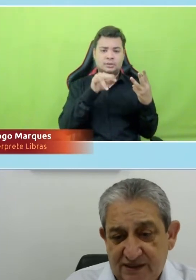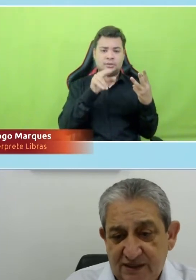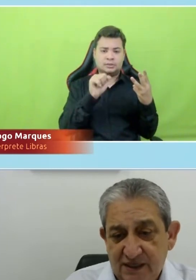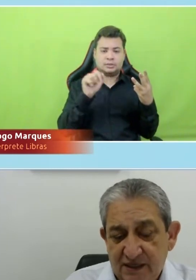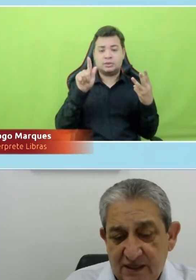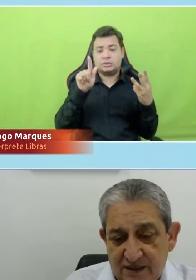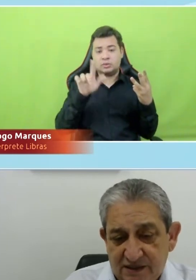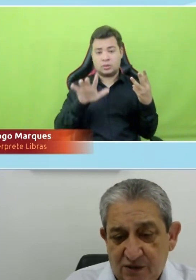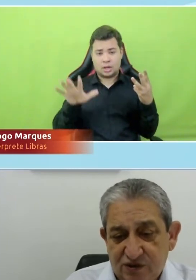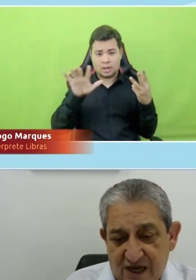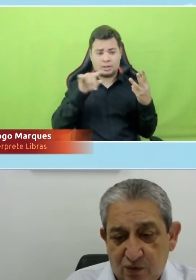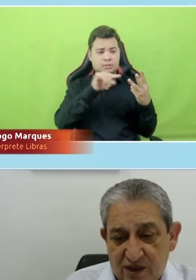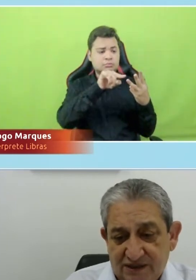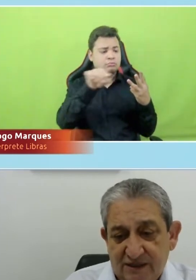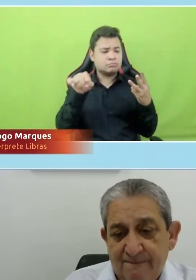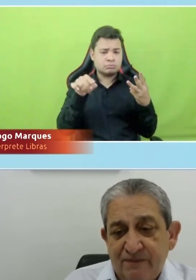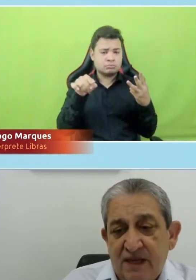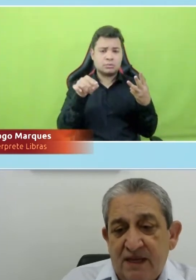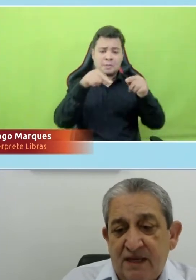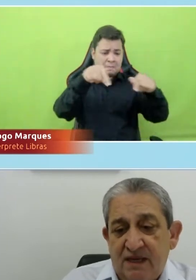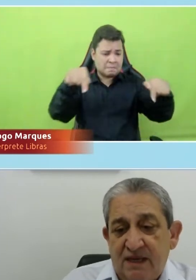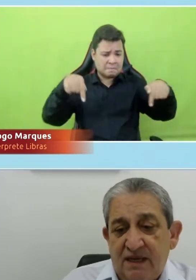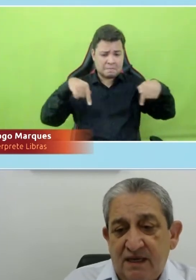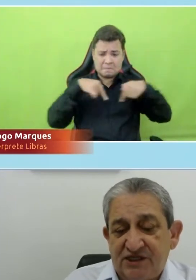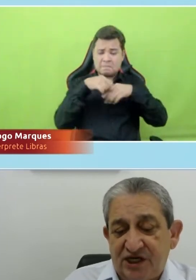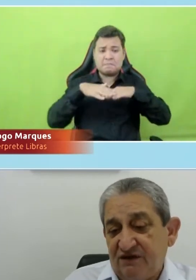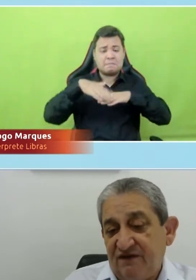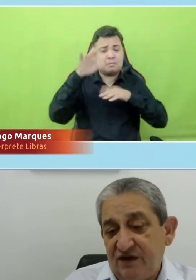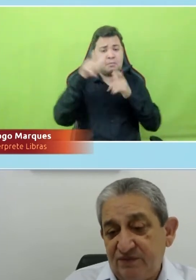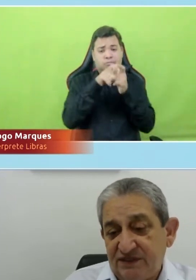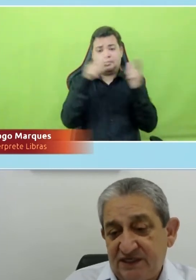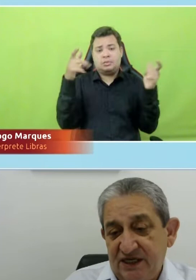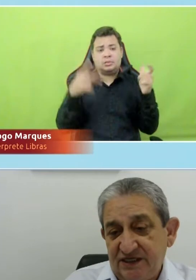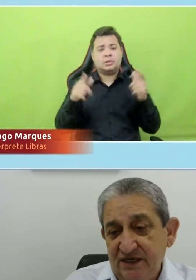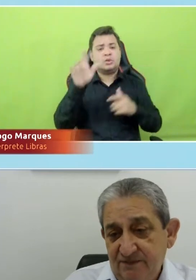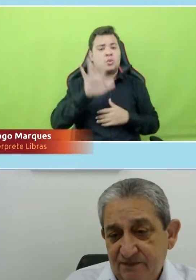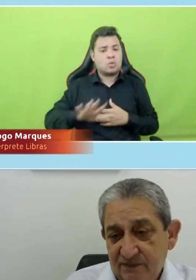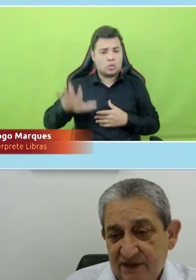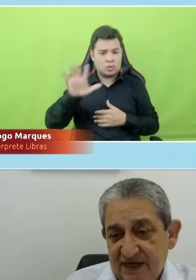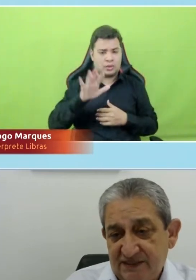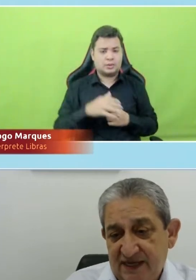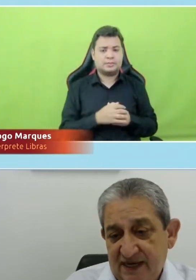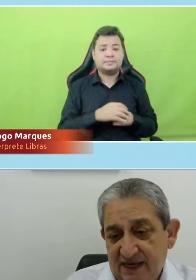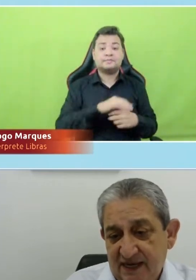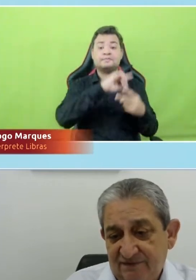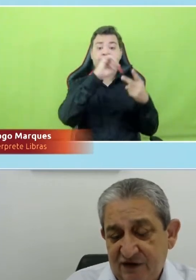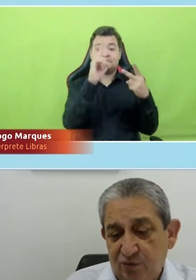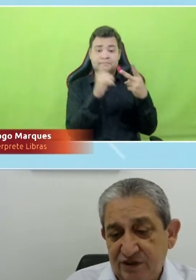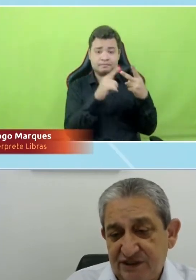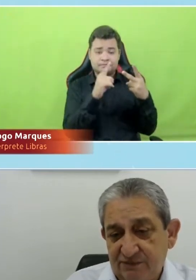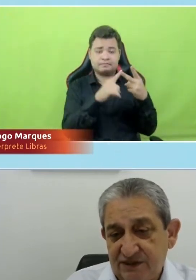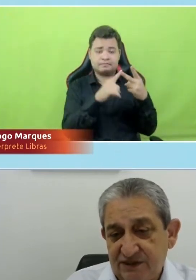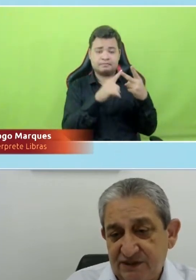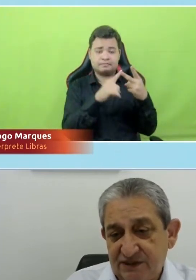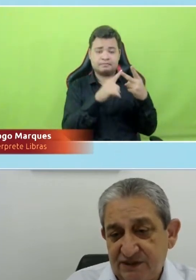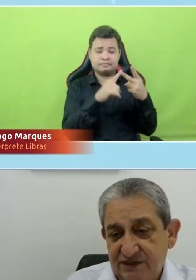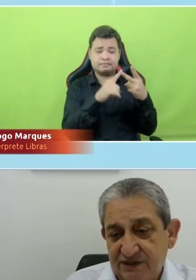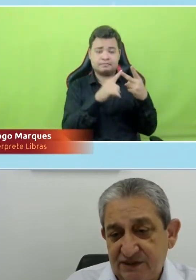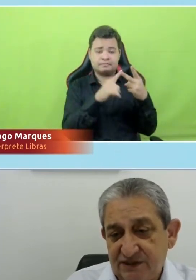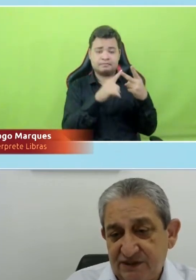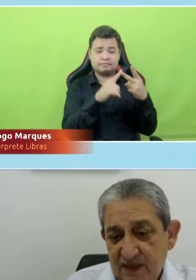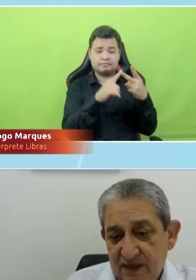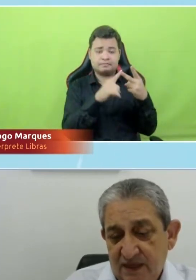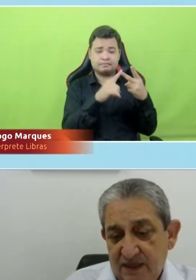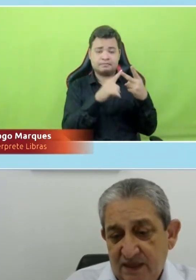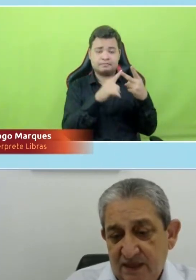Goiás, que são os Calungas. E, em seguida, vem o Mesquita, que fica no município de